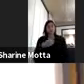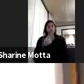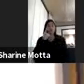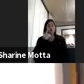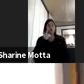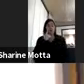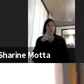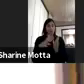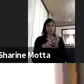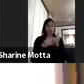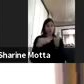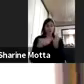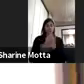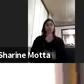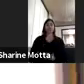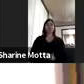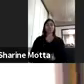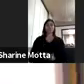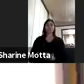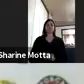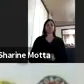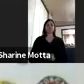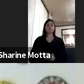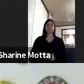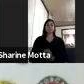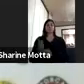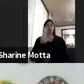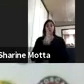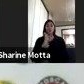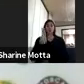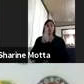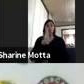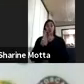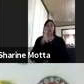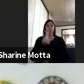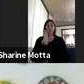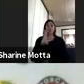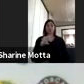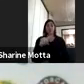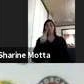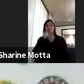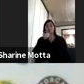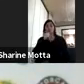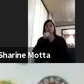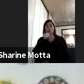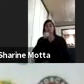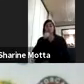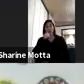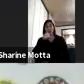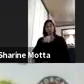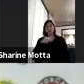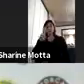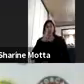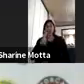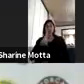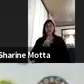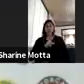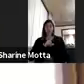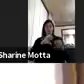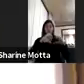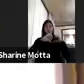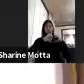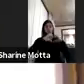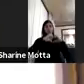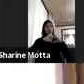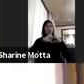de mulheres pelo coração. Como que é isso, Gilce? Como que é isso aí, doutora? Conta pra gente. Como assim?